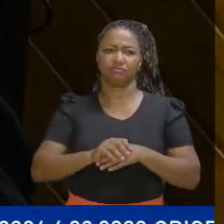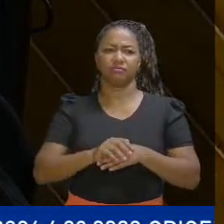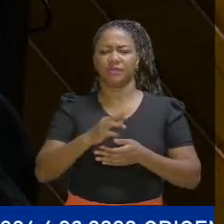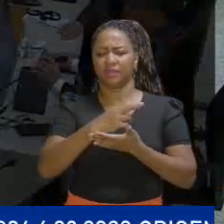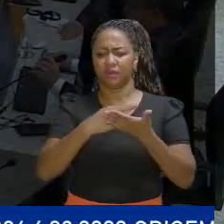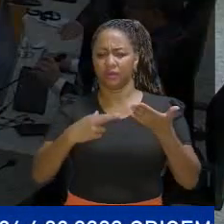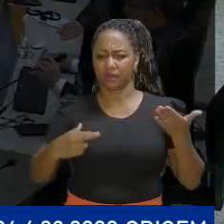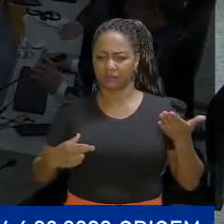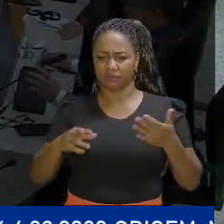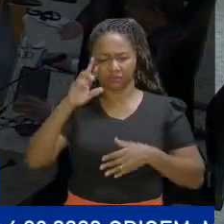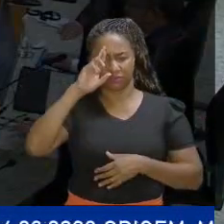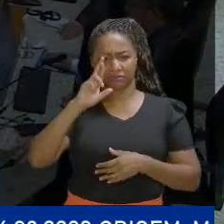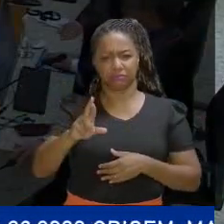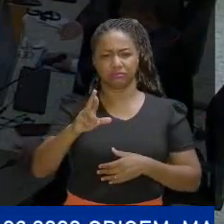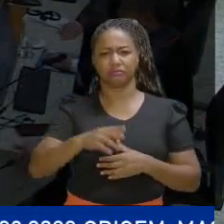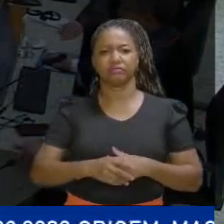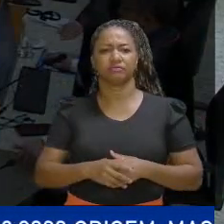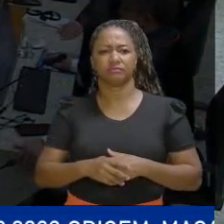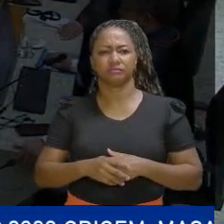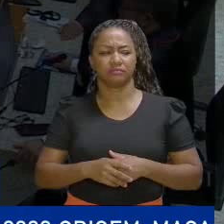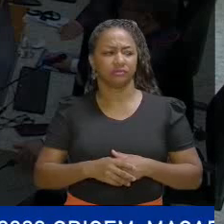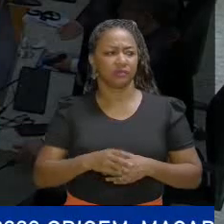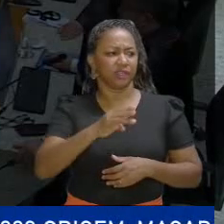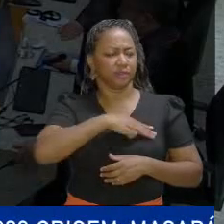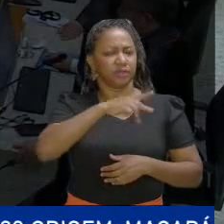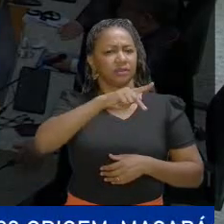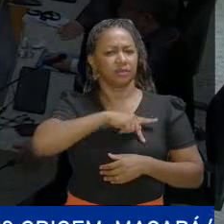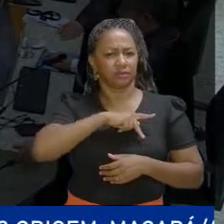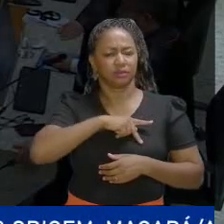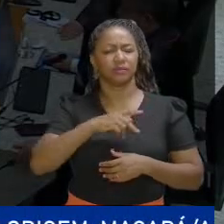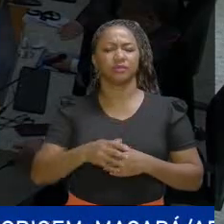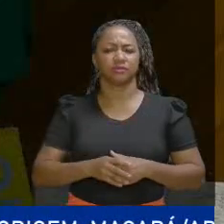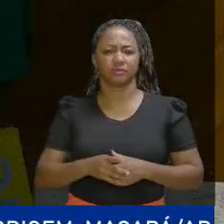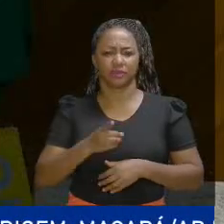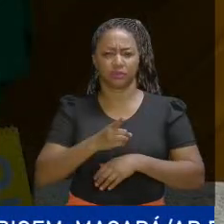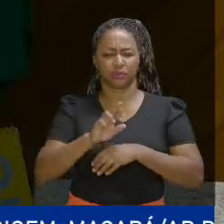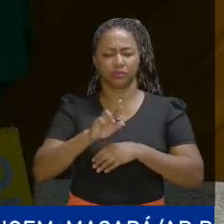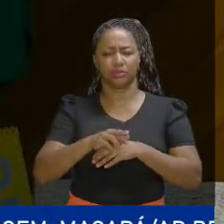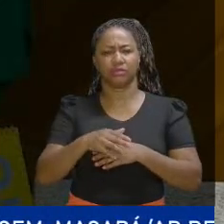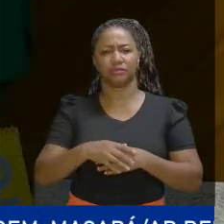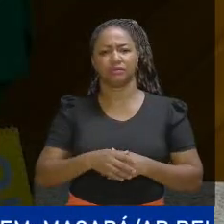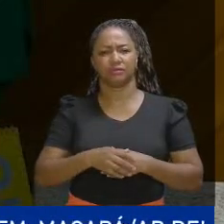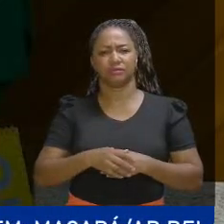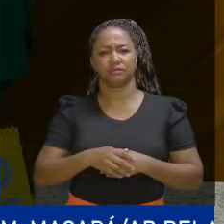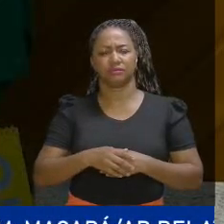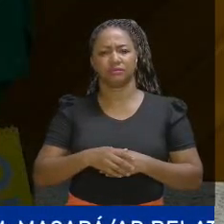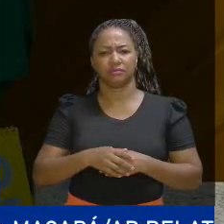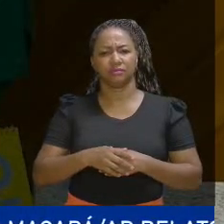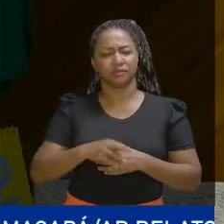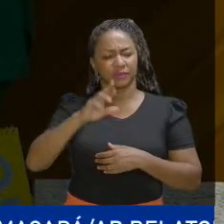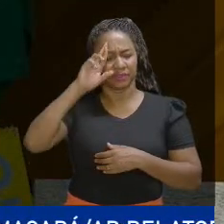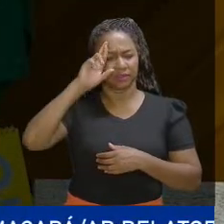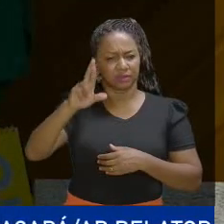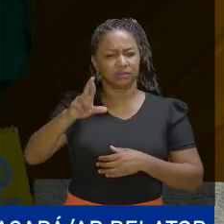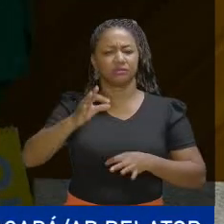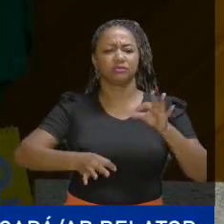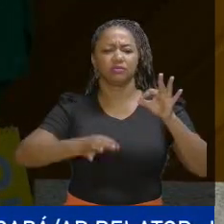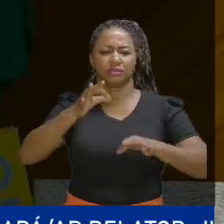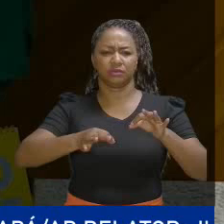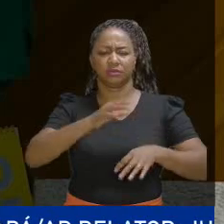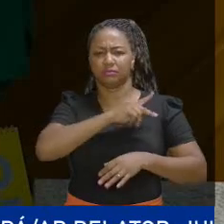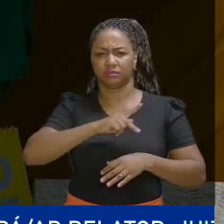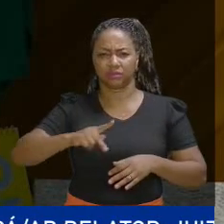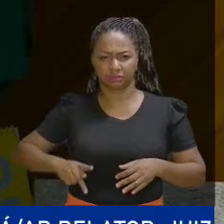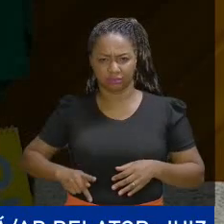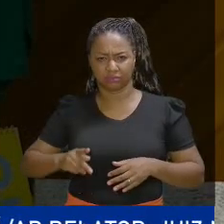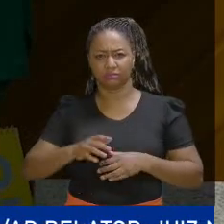06-00114-57.24. Origem Macapá /P. Relator, juiz Normando Souza. Imagem ampla do plenário. Excelentíssimo senhor presidente, excelentíssimos julgadores. Foco na